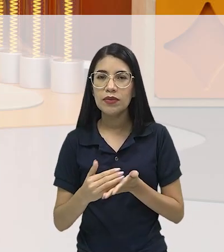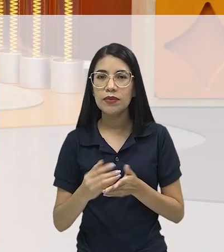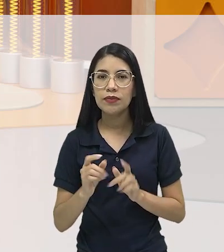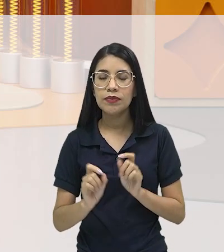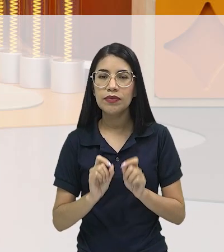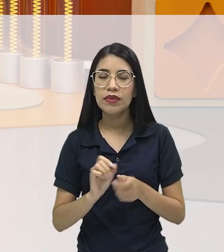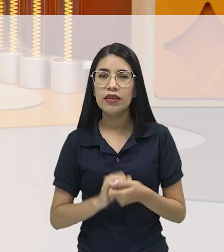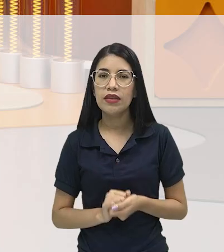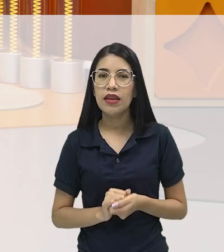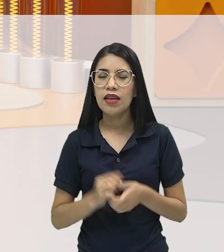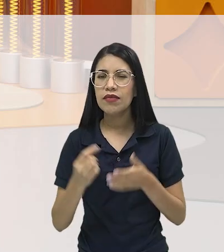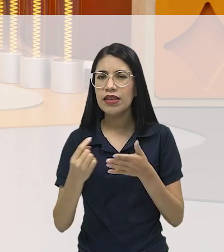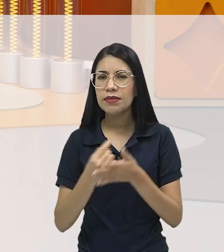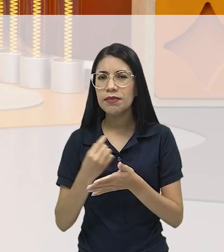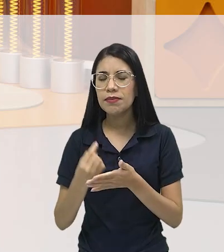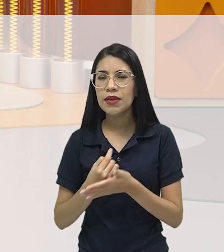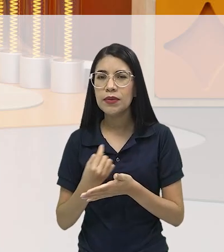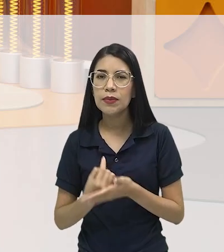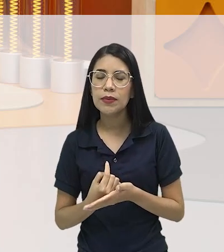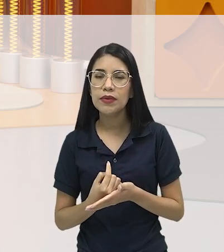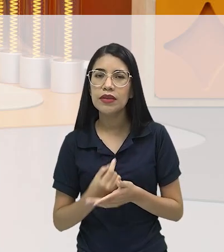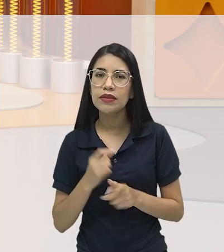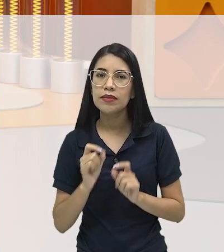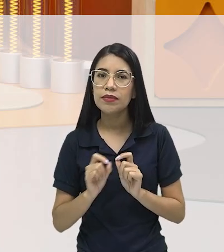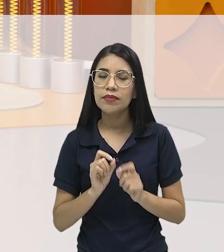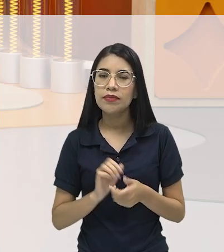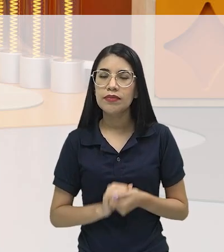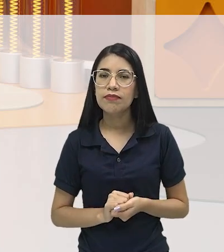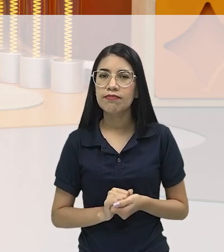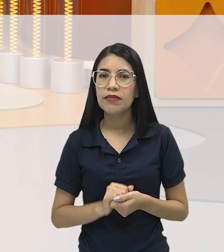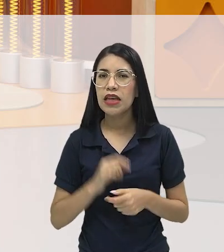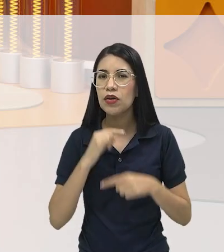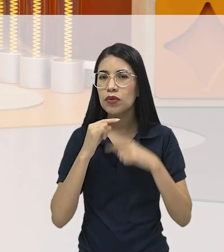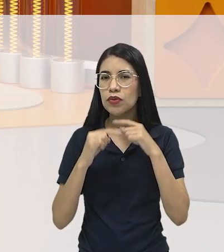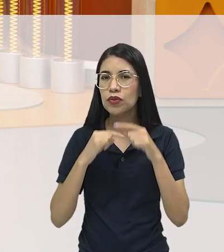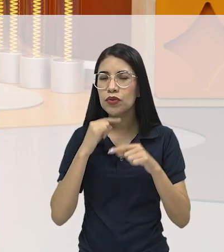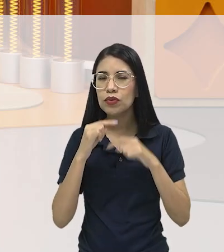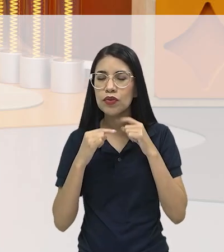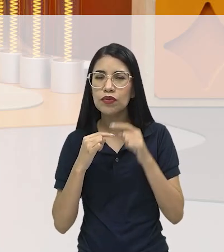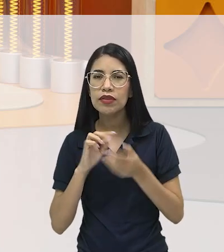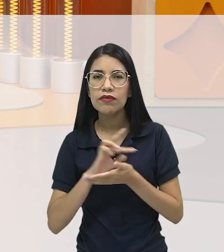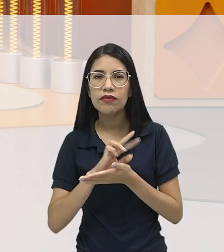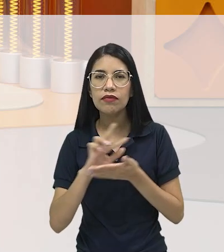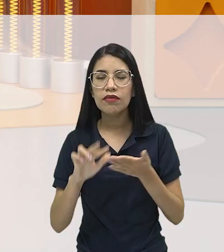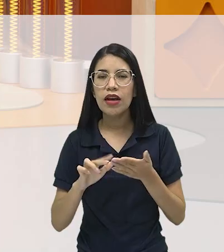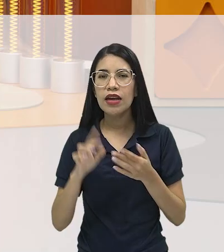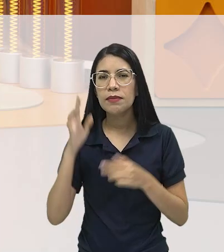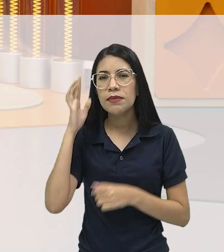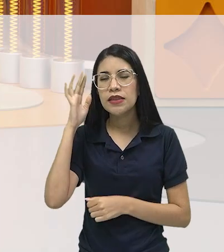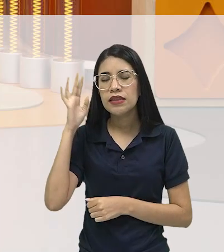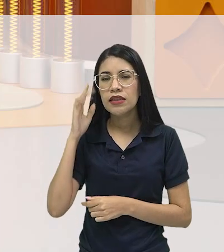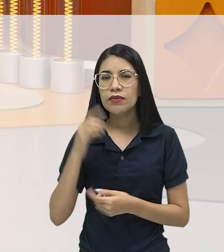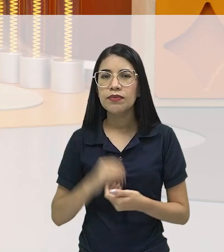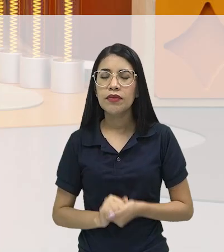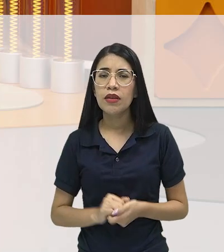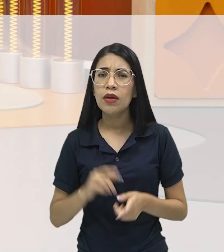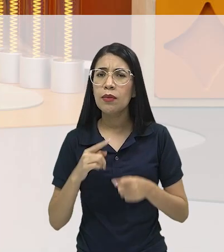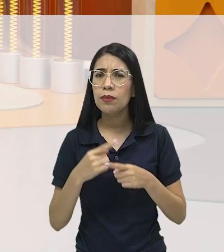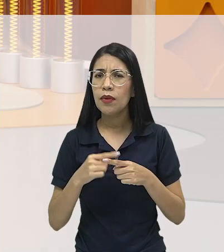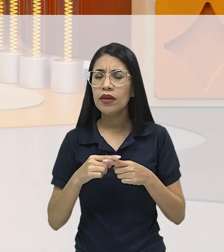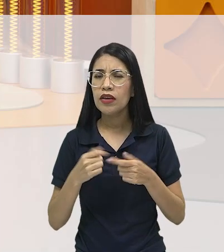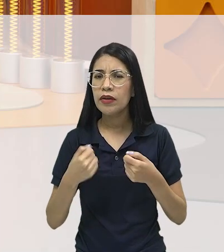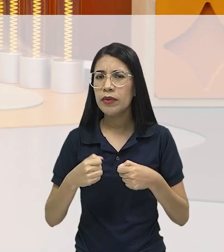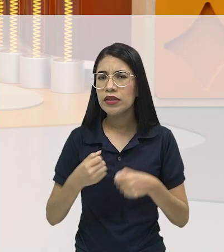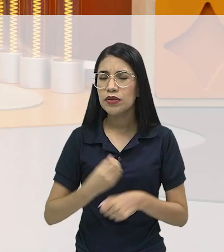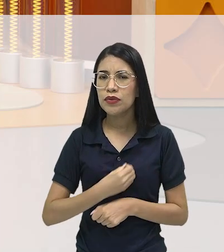a se questionar. Então as pessoas começam a ficar pensando, por que eu tenho que viver